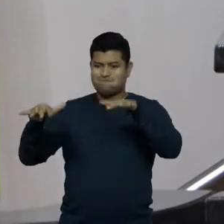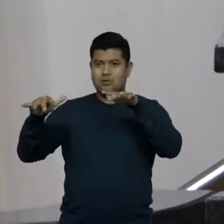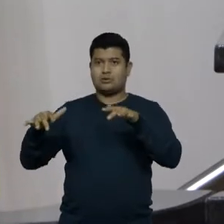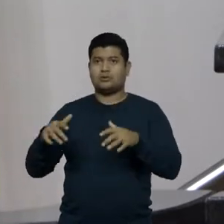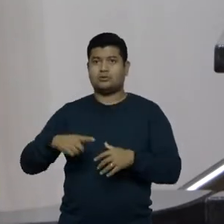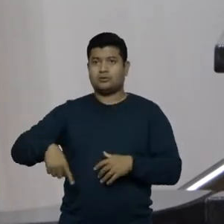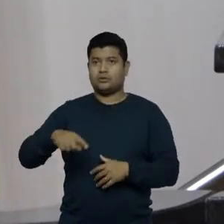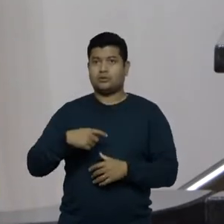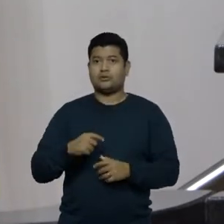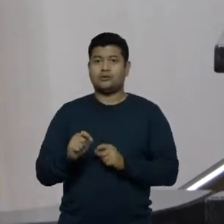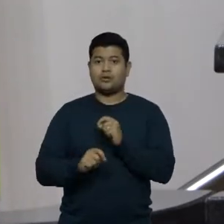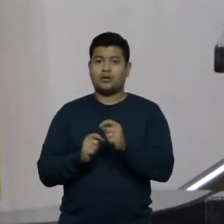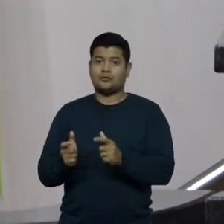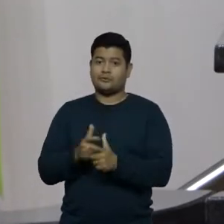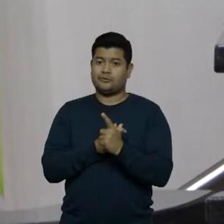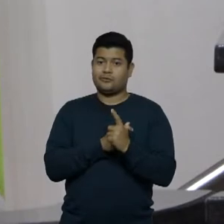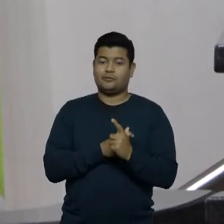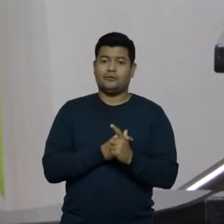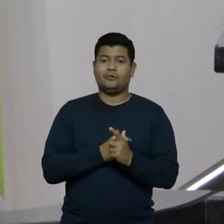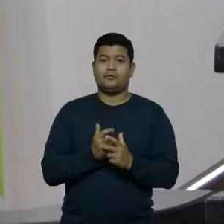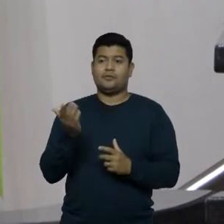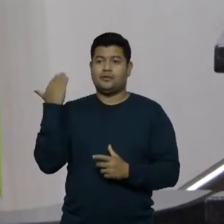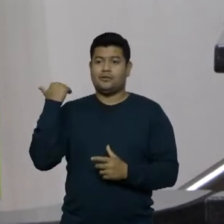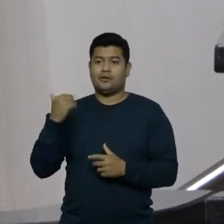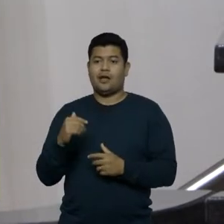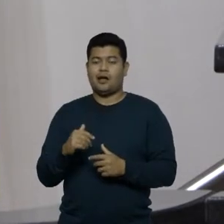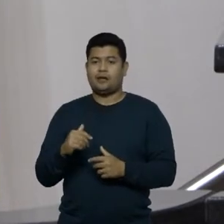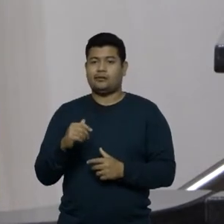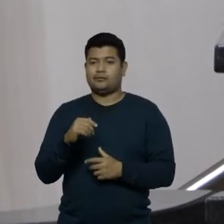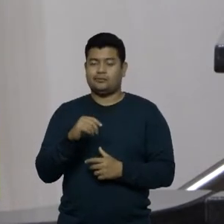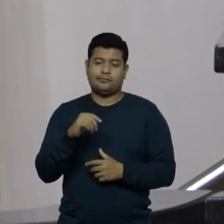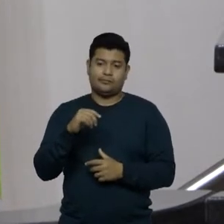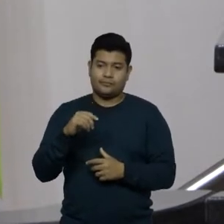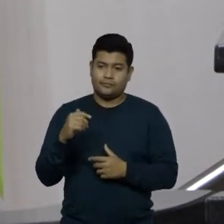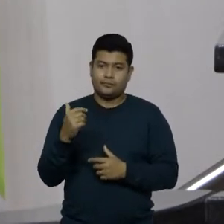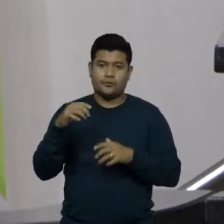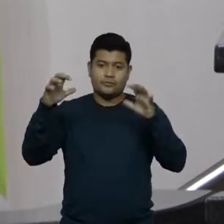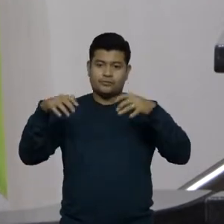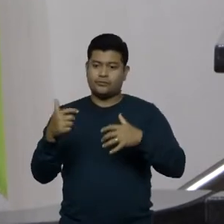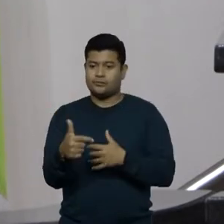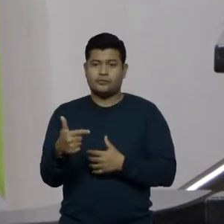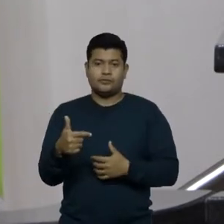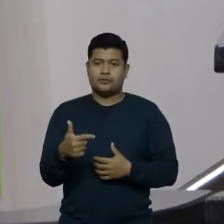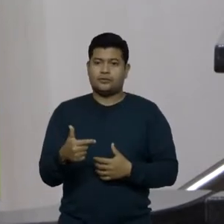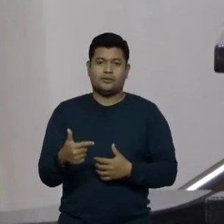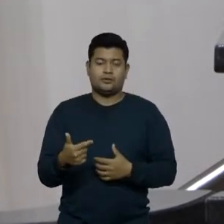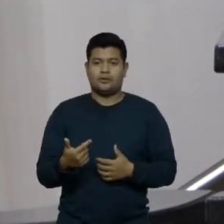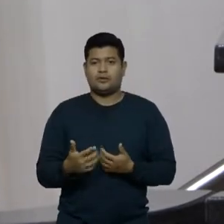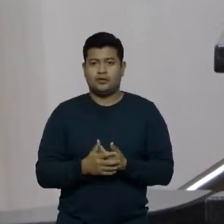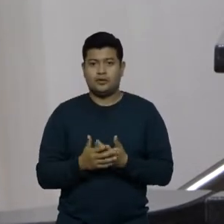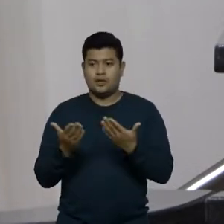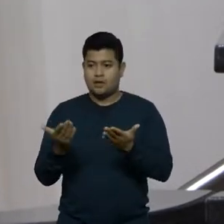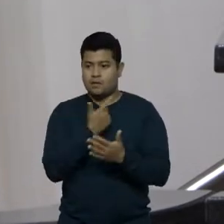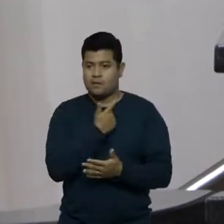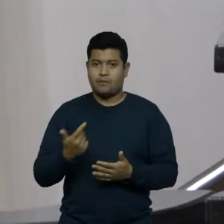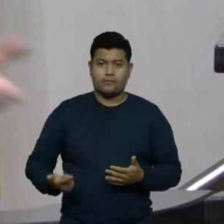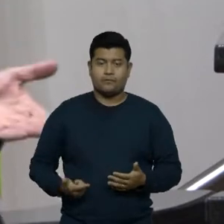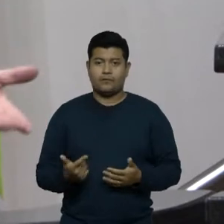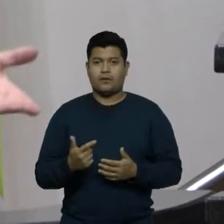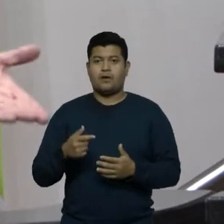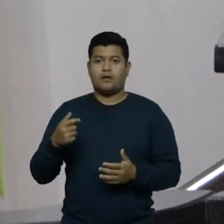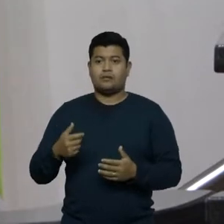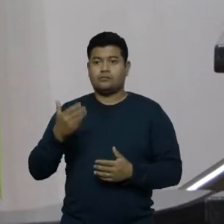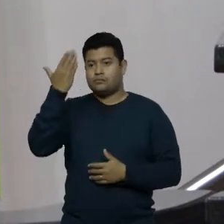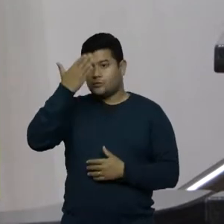pagando ainda as a viagem ali de trás e vou lembrar que os governos também Prometeram muito